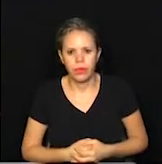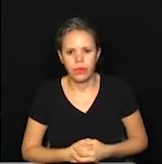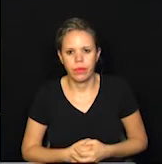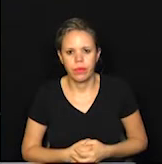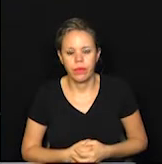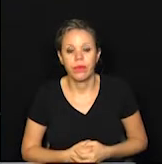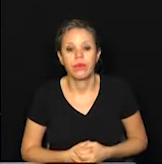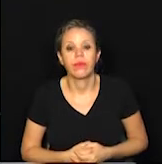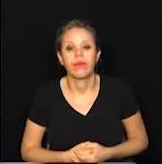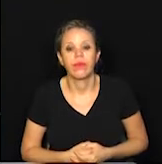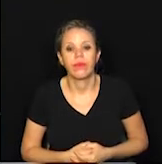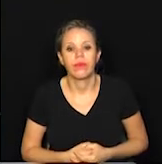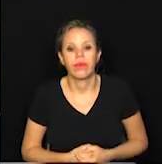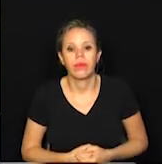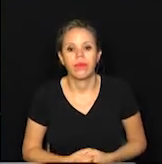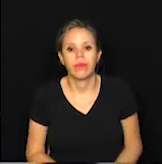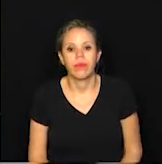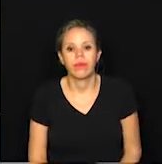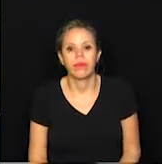Só mais um minutinho, gente.